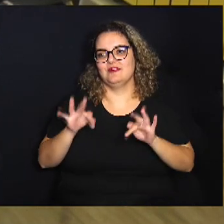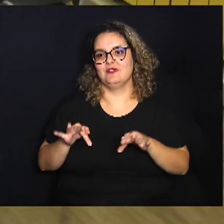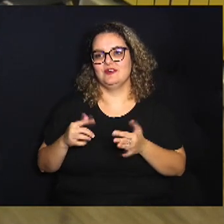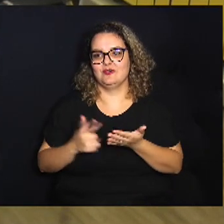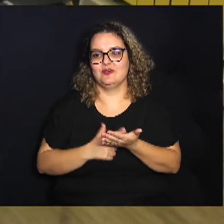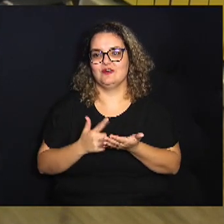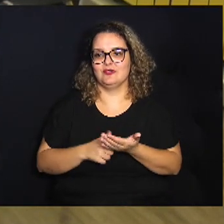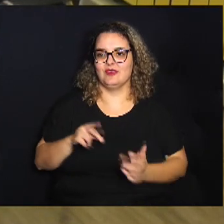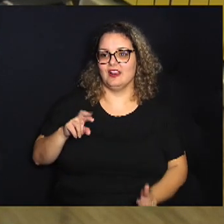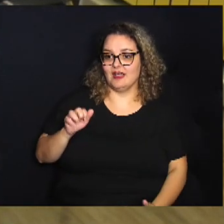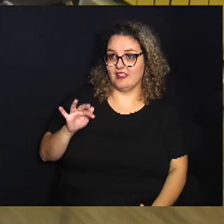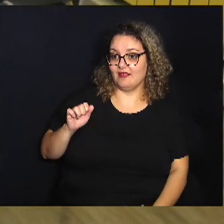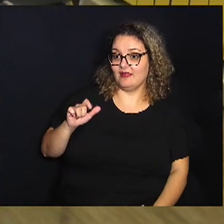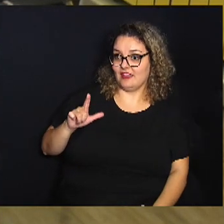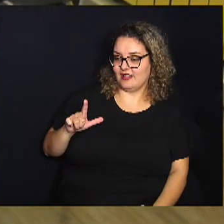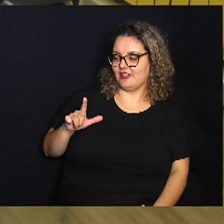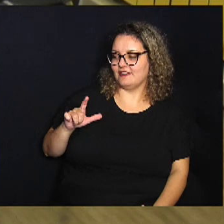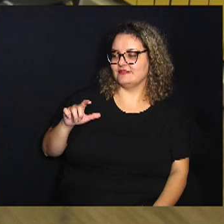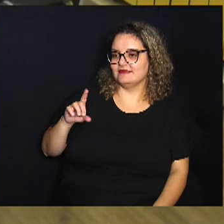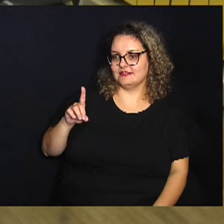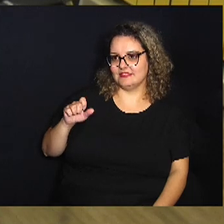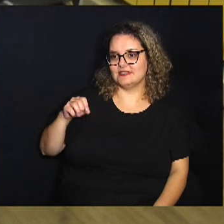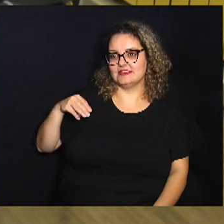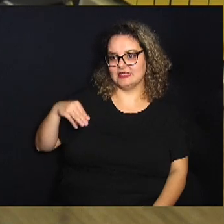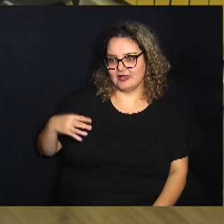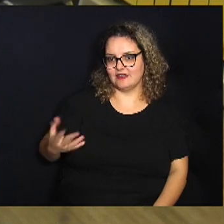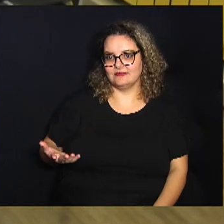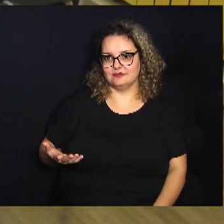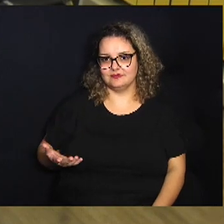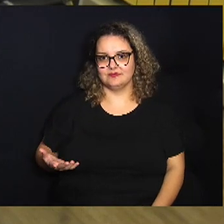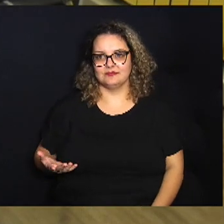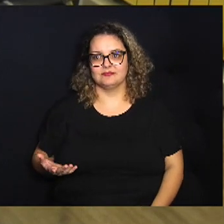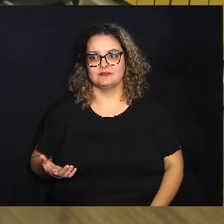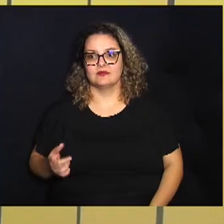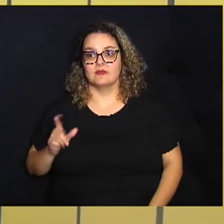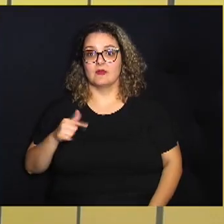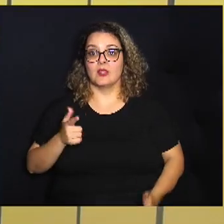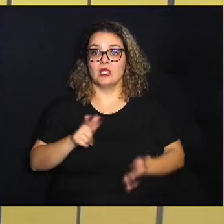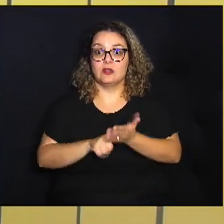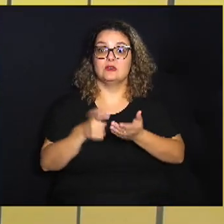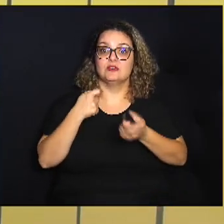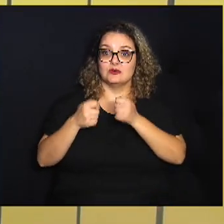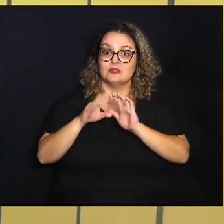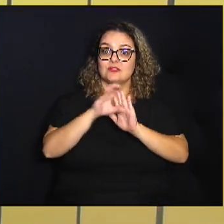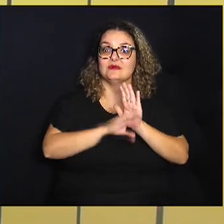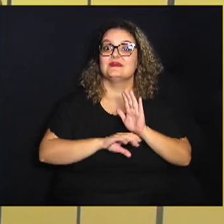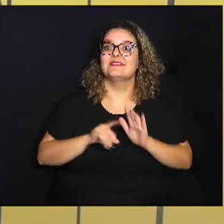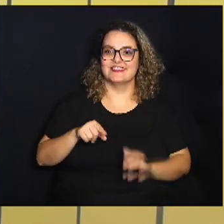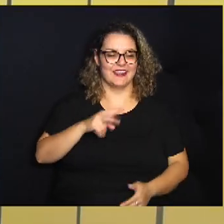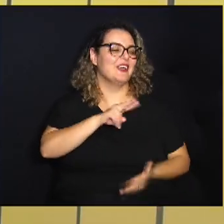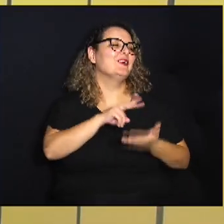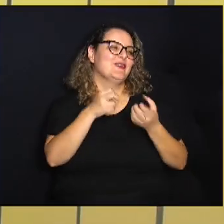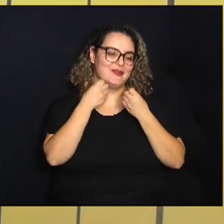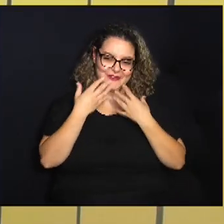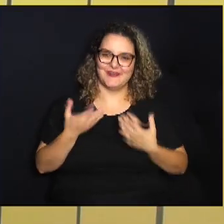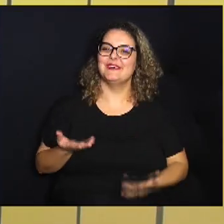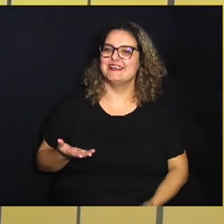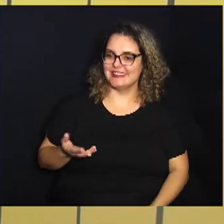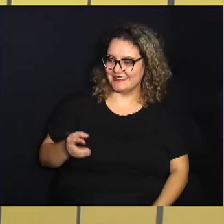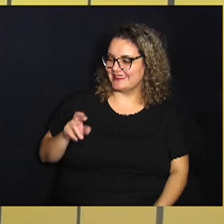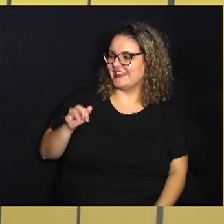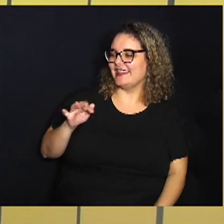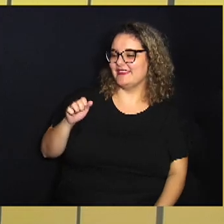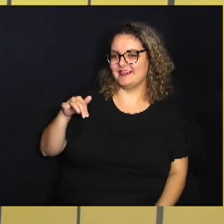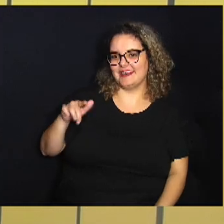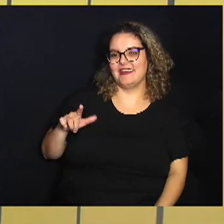Rafael Nadal, que eu achei muito bacana a forma como eles construíram. É o jornalista contando um capítulo. Eu li. É muito bom. Né? E é o Rafael bom. Nadal